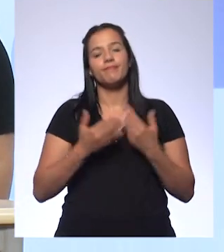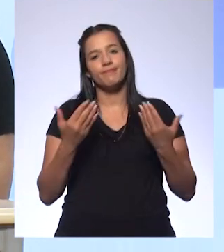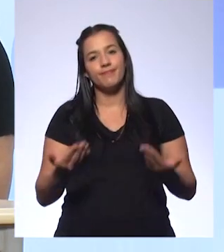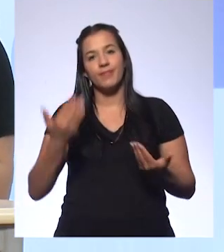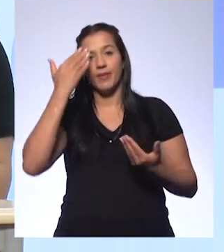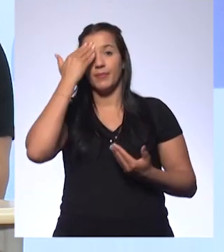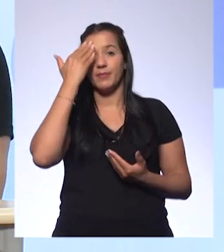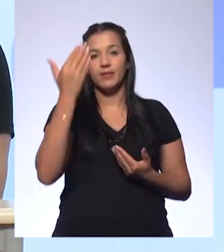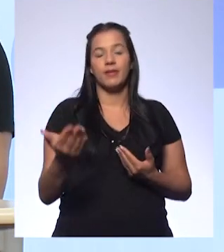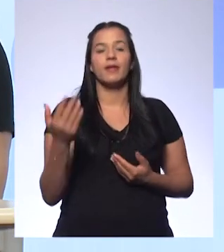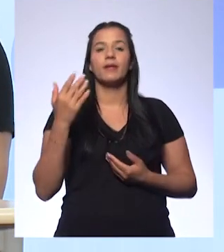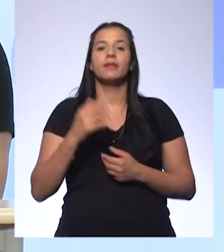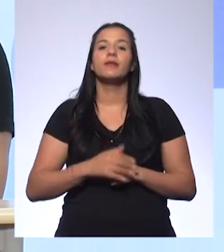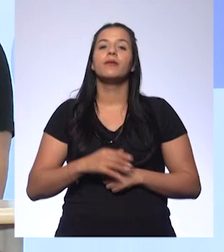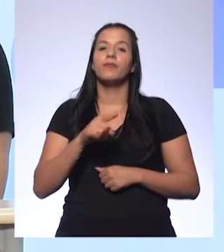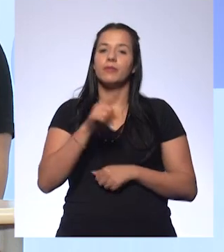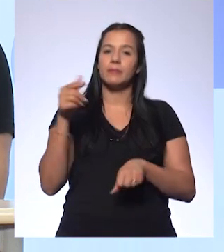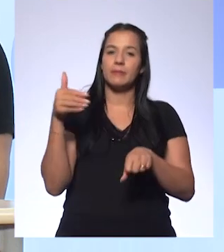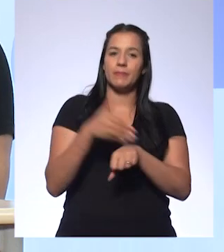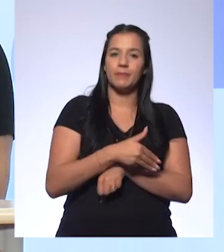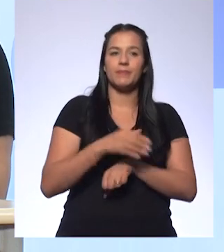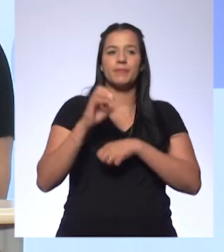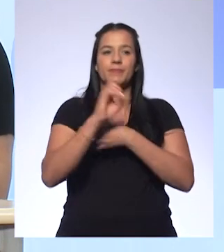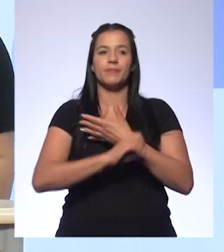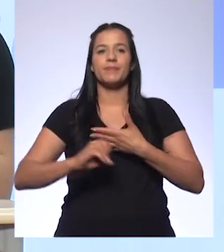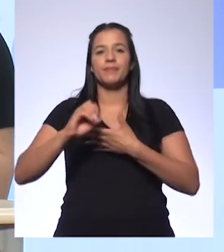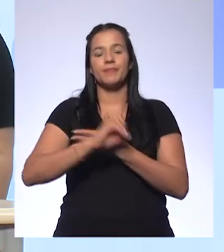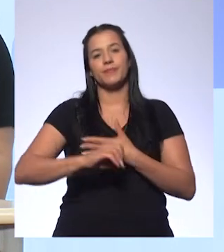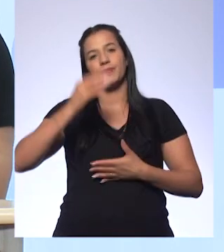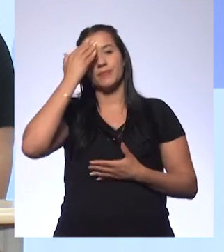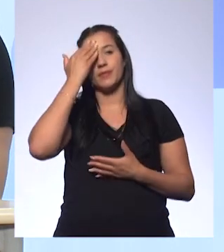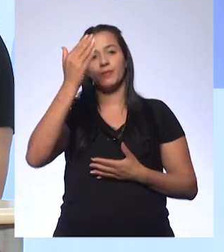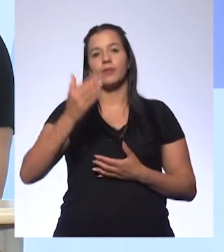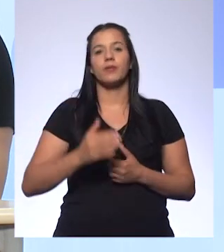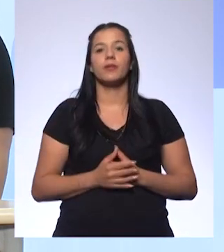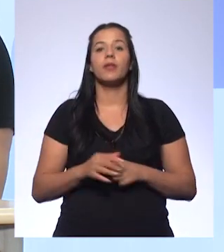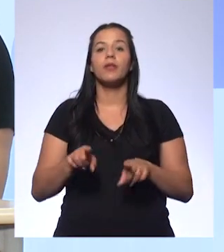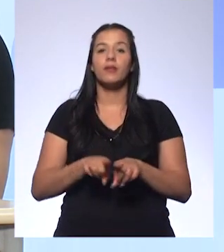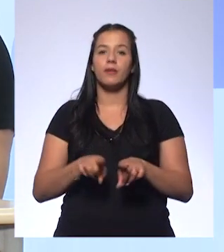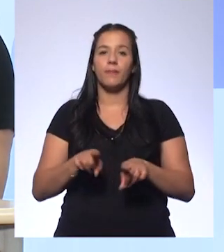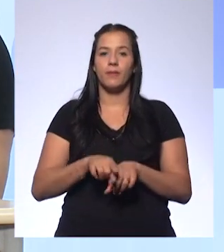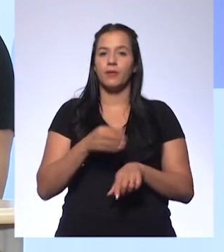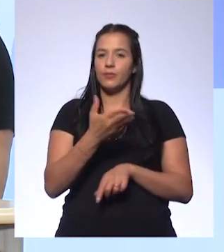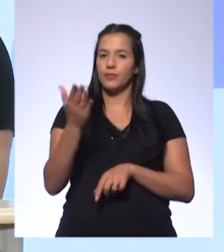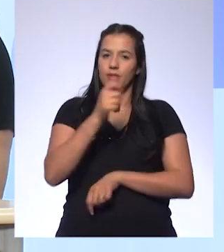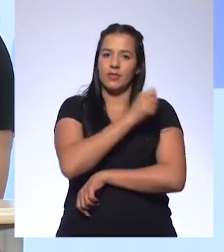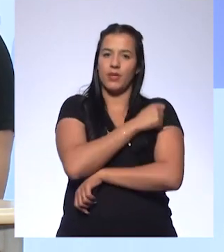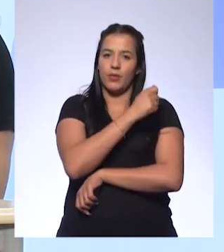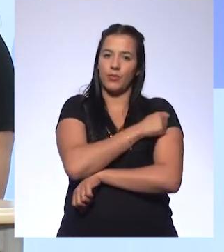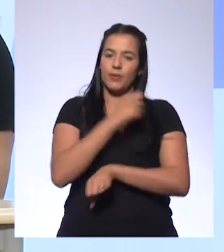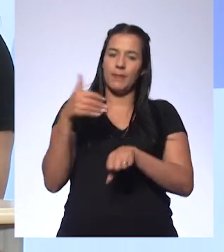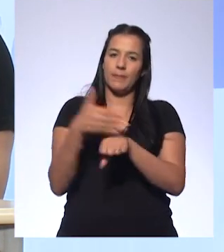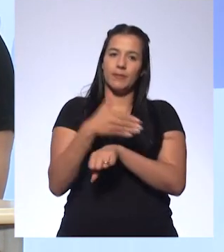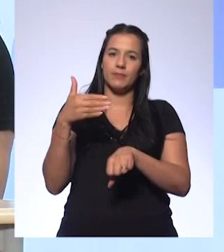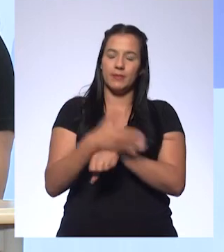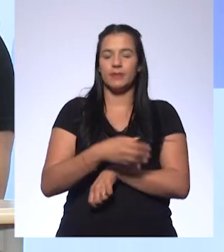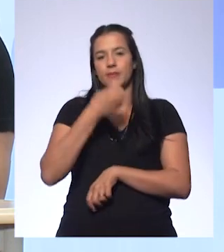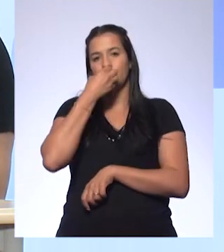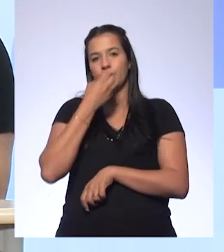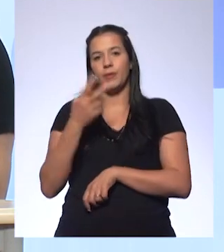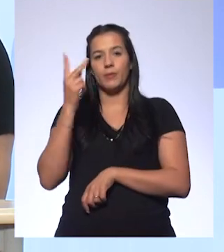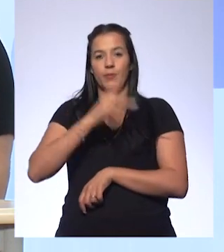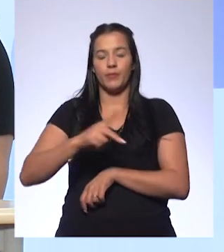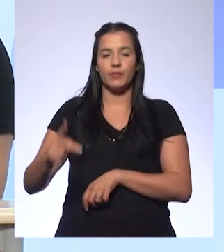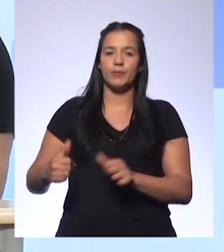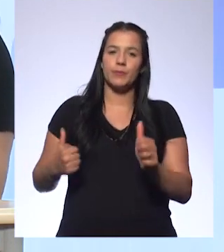professora Renata. Agradecer a participação aqui no Centro de Mídias. Agradecer a participação dos alunos que nos acompanharam,